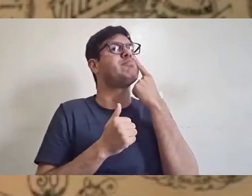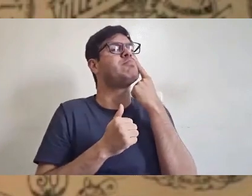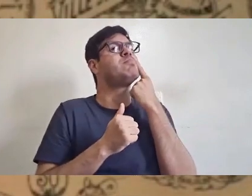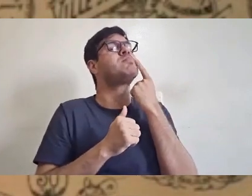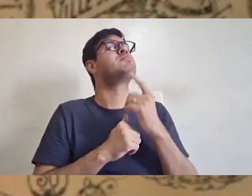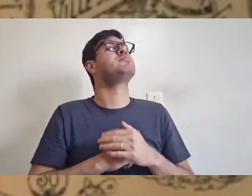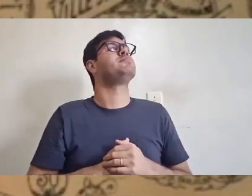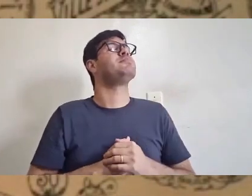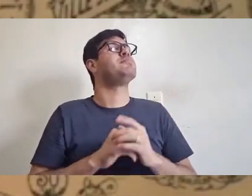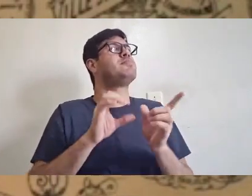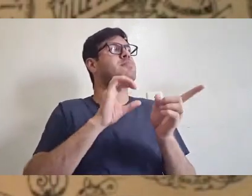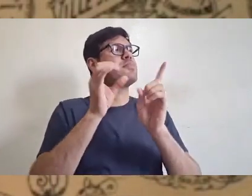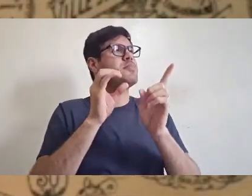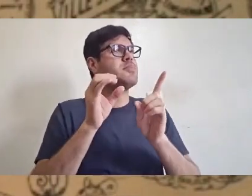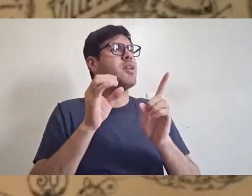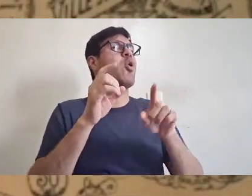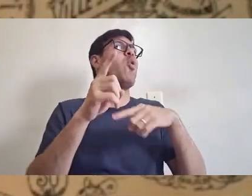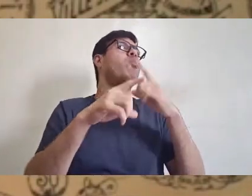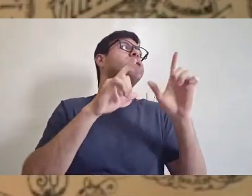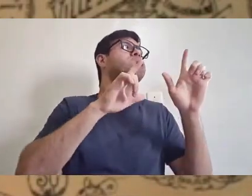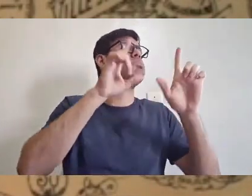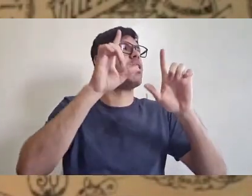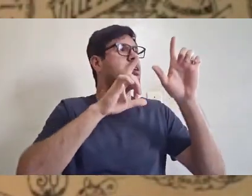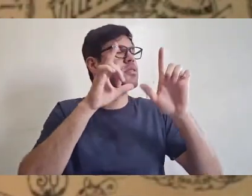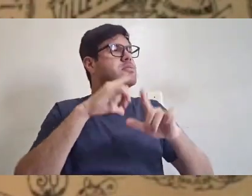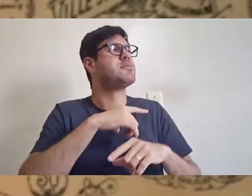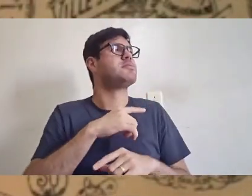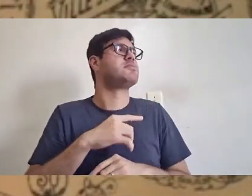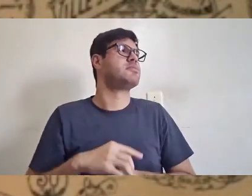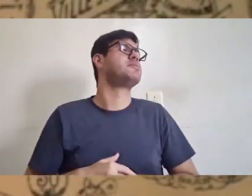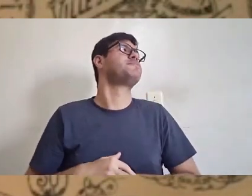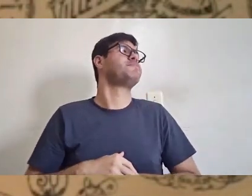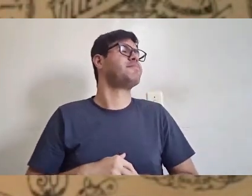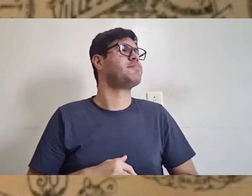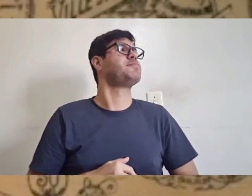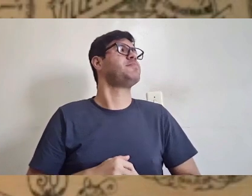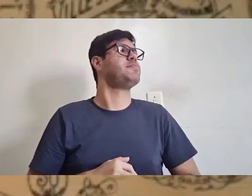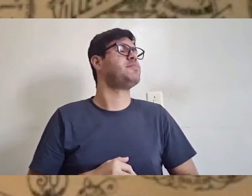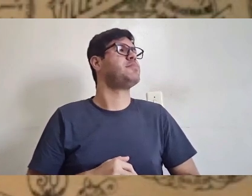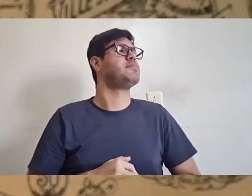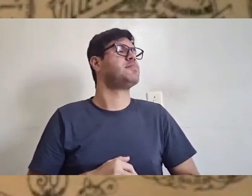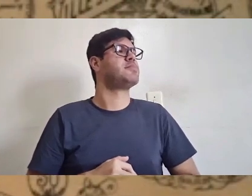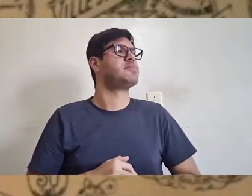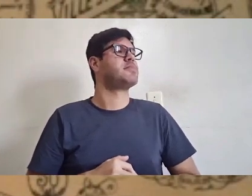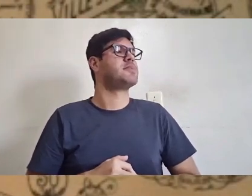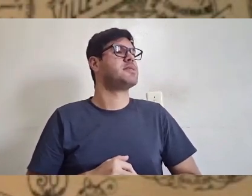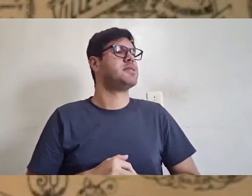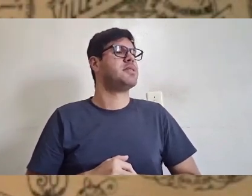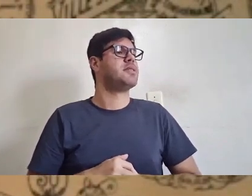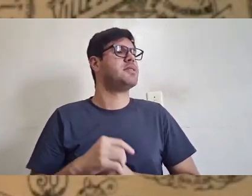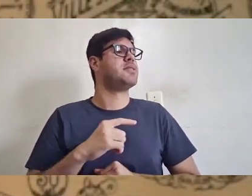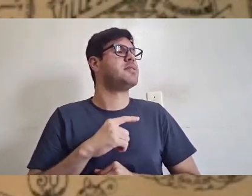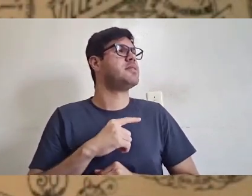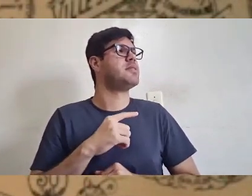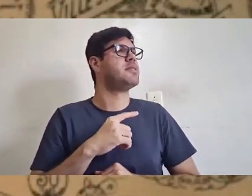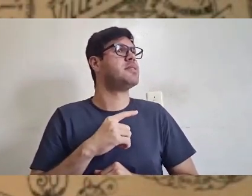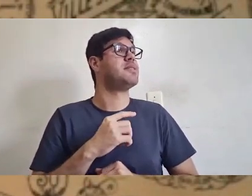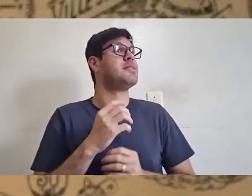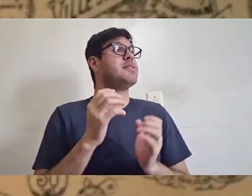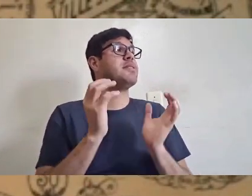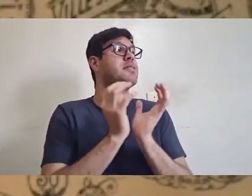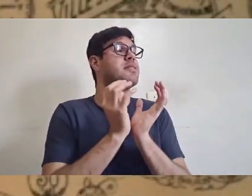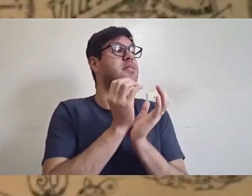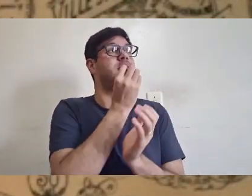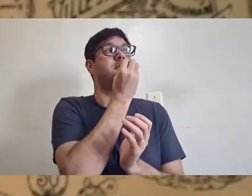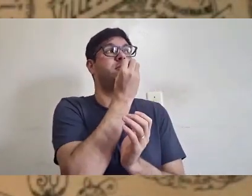eu falo rádio jornal, mas é a Mix, né? Agora mudou, mas é jornal ainda. Exato. Eles têm lá uma boa equipe, né, que